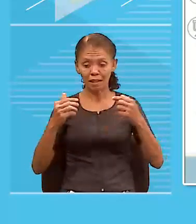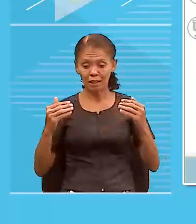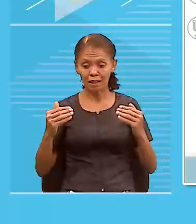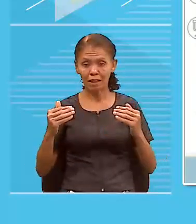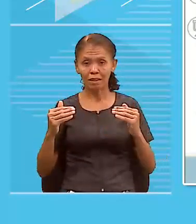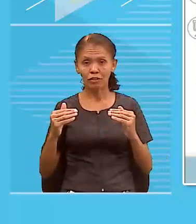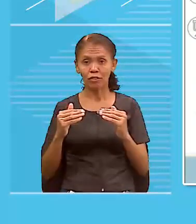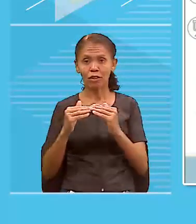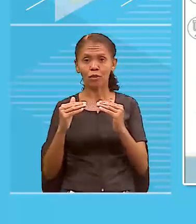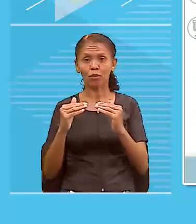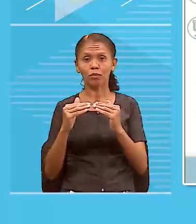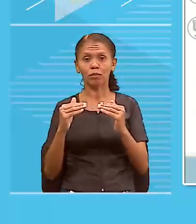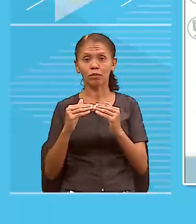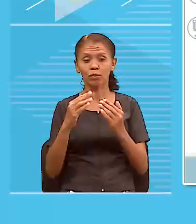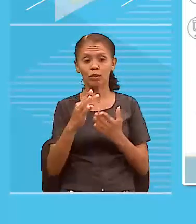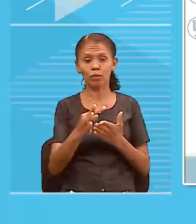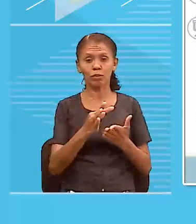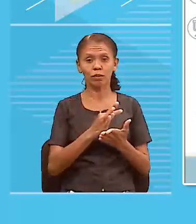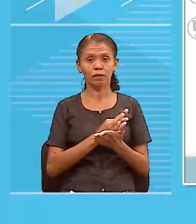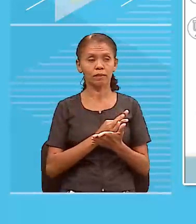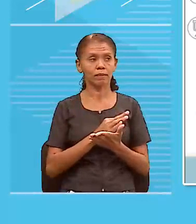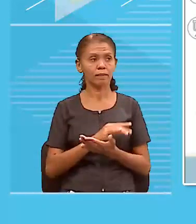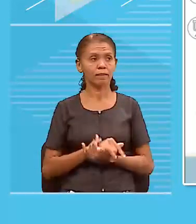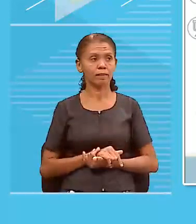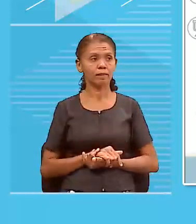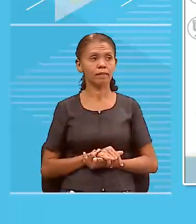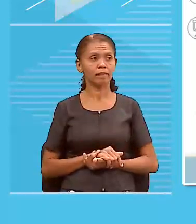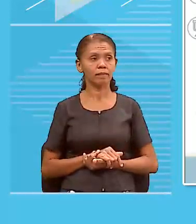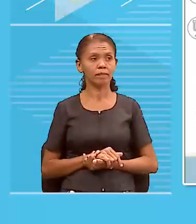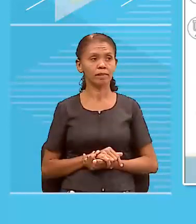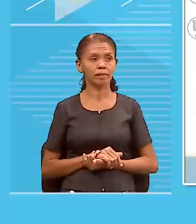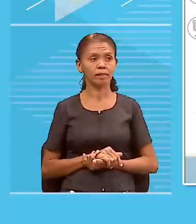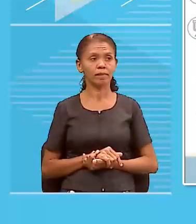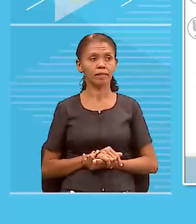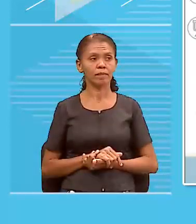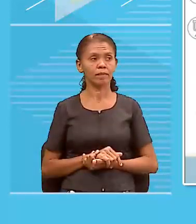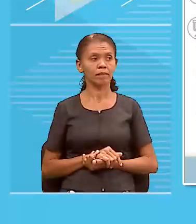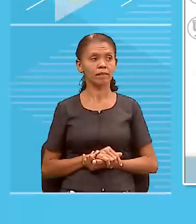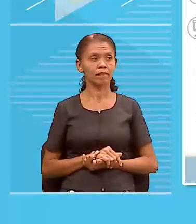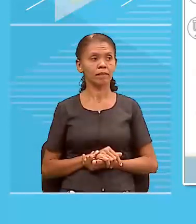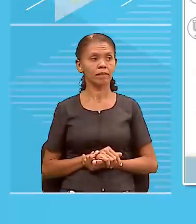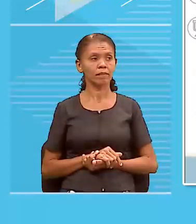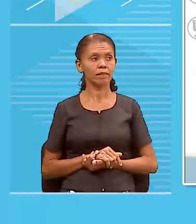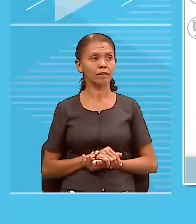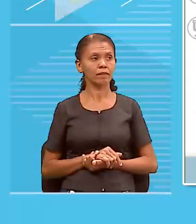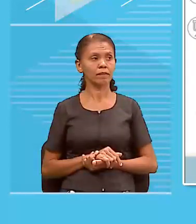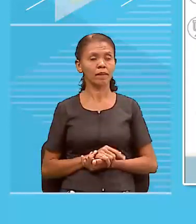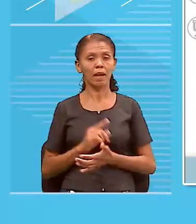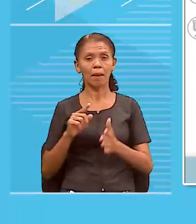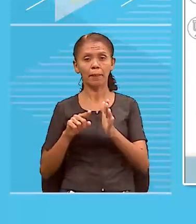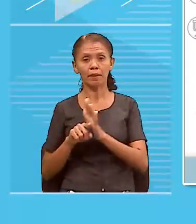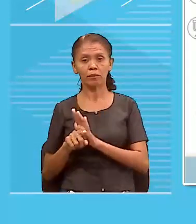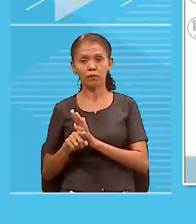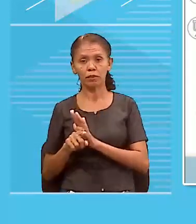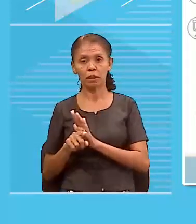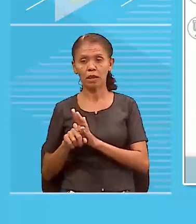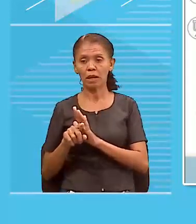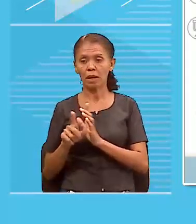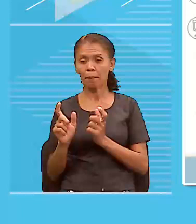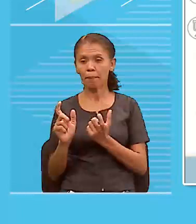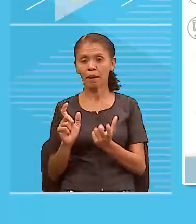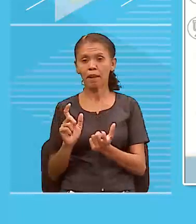certo gente educação está aonde no texto na primeira na segunda ou na terceira linha